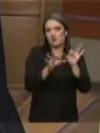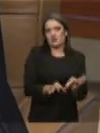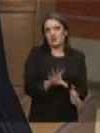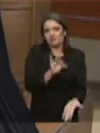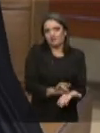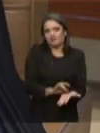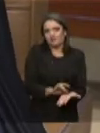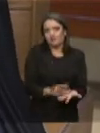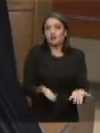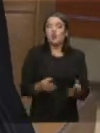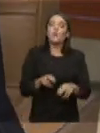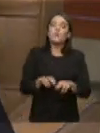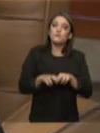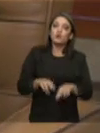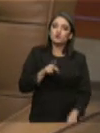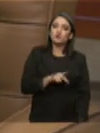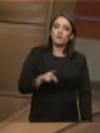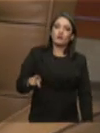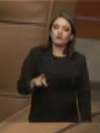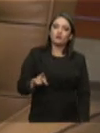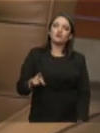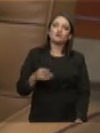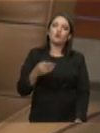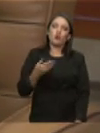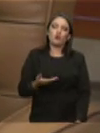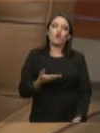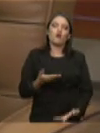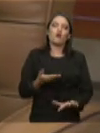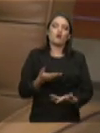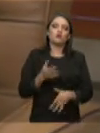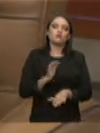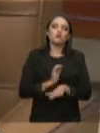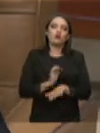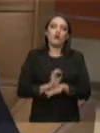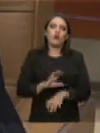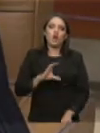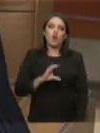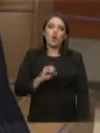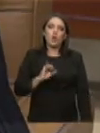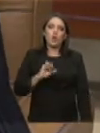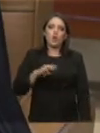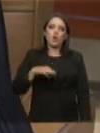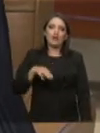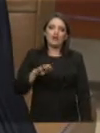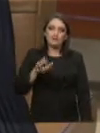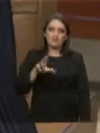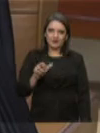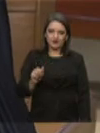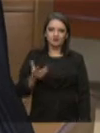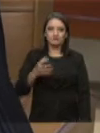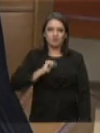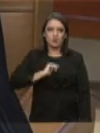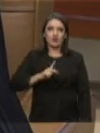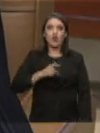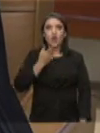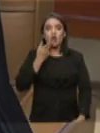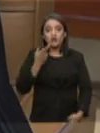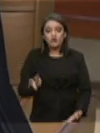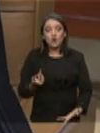de Coimbra, escreveu o texto O Dever Fundamental de Pagar Impostos. E o ministro Barroso apontou com